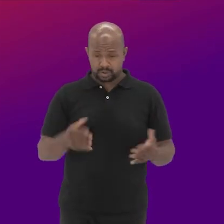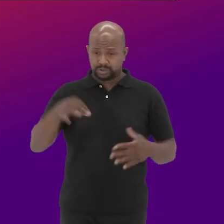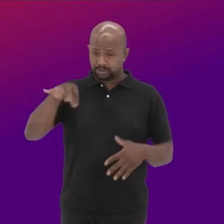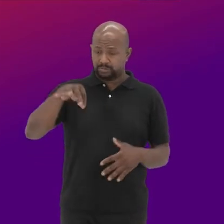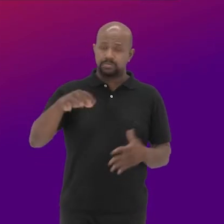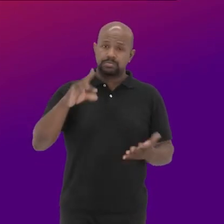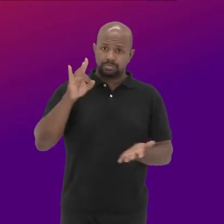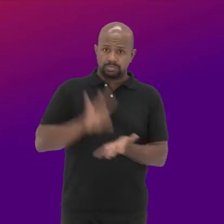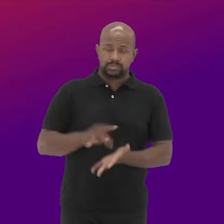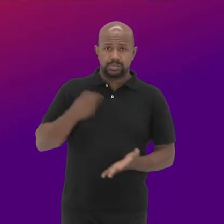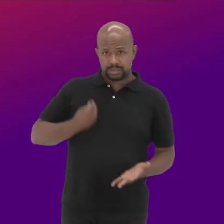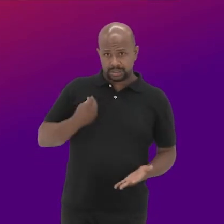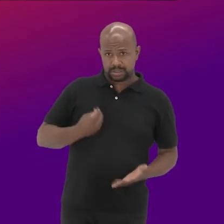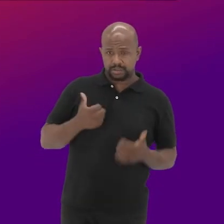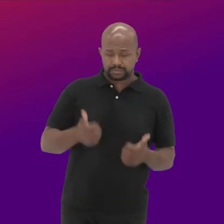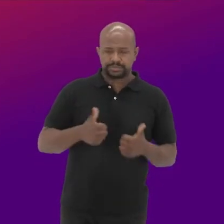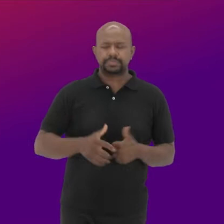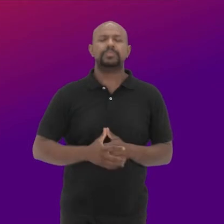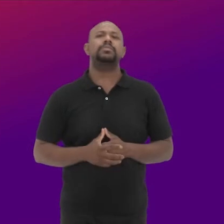hoje está vigente,